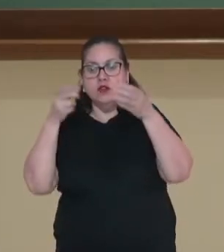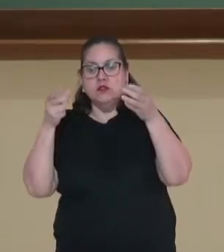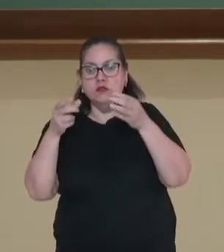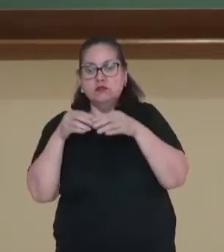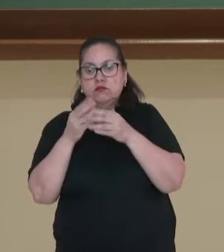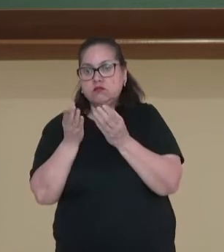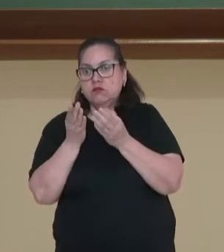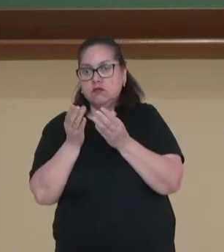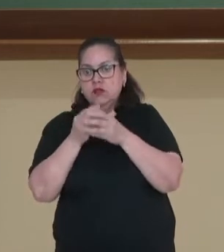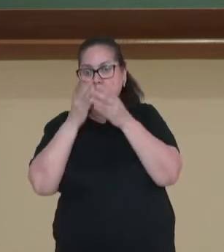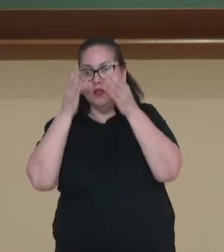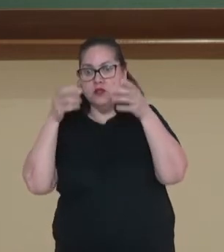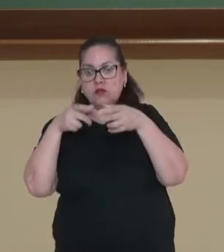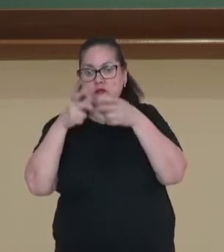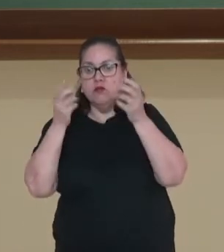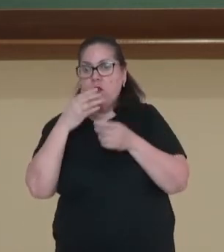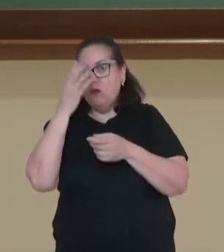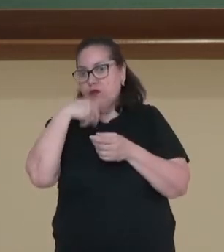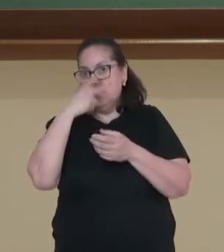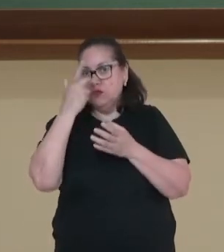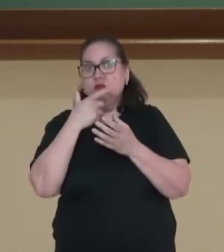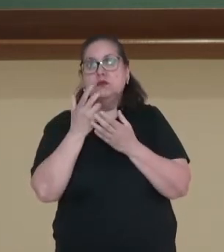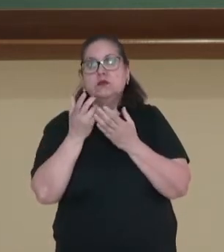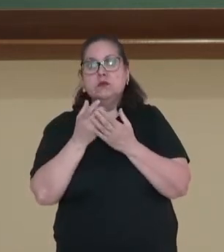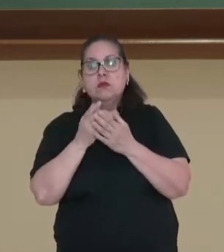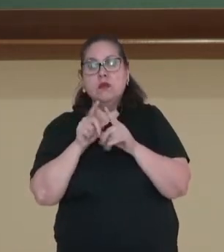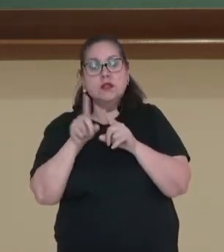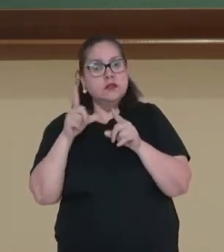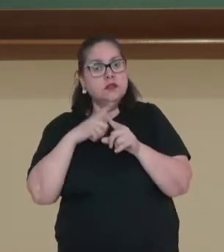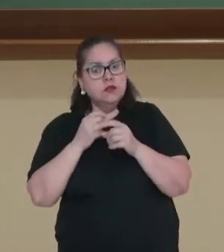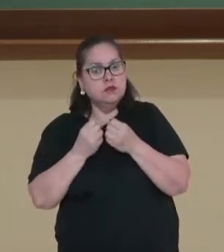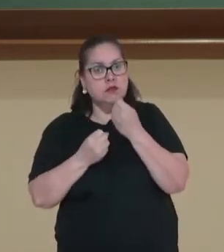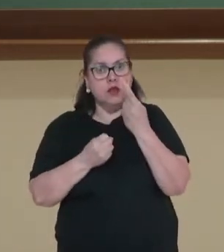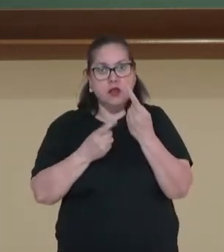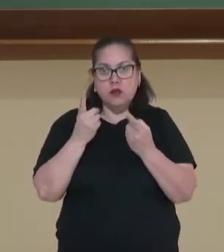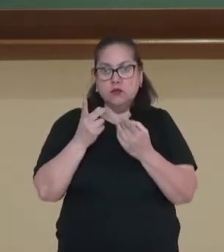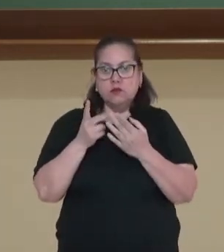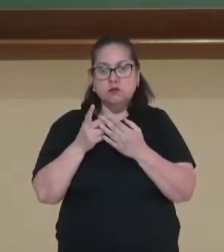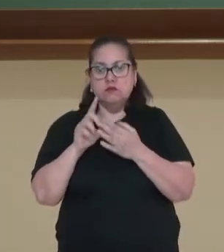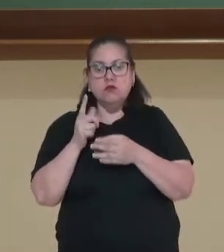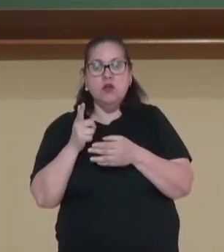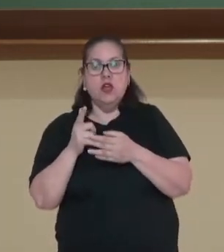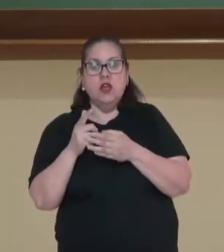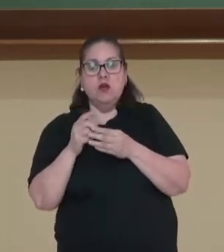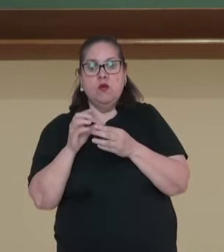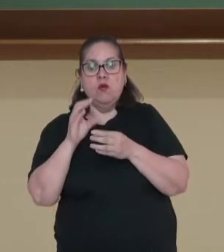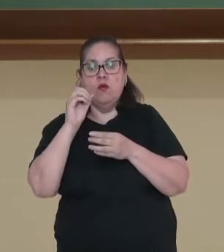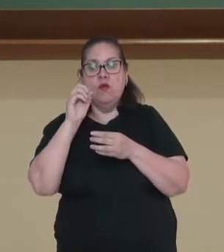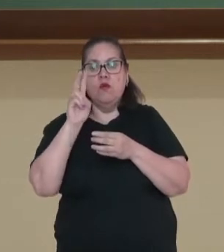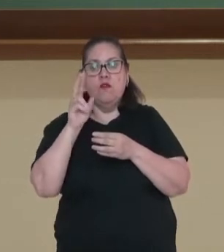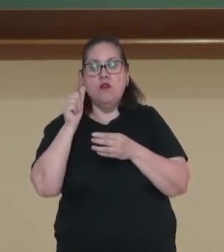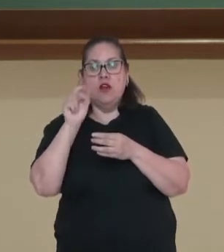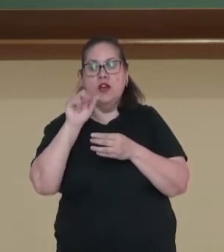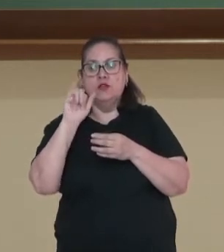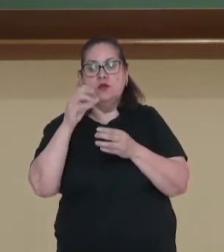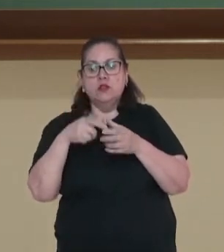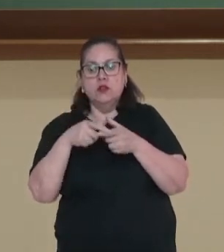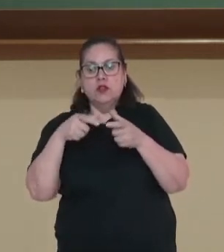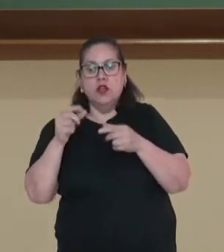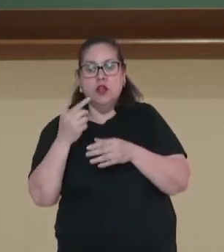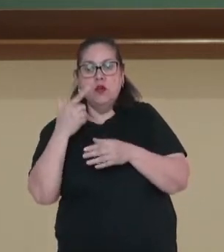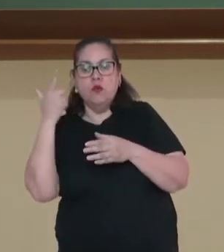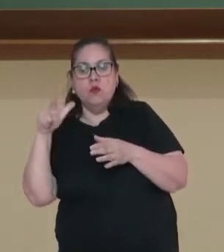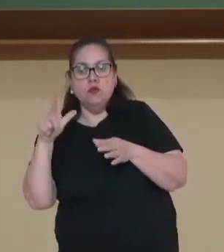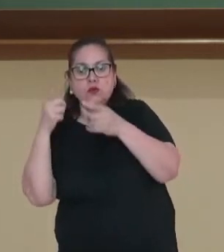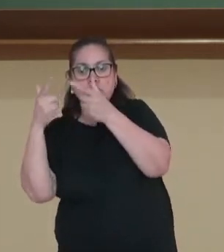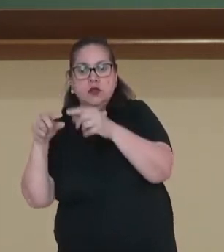foi fecundado, o ovário cresceu e formou o fruto. Mas existem casos em que não é o ovário que cresce, né? Alguma outra parte da